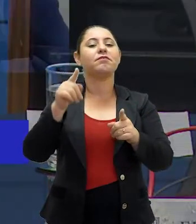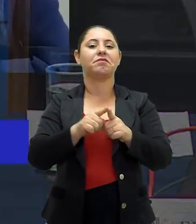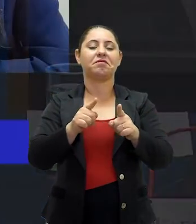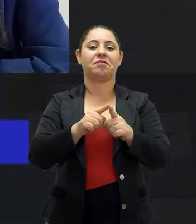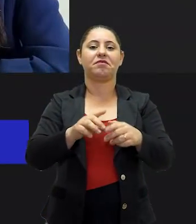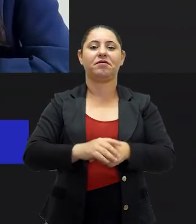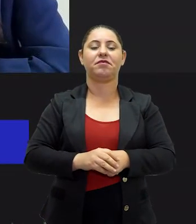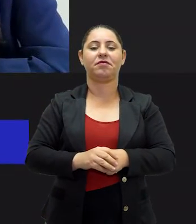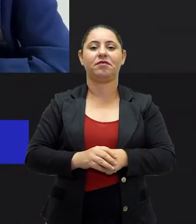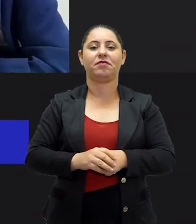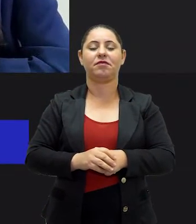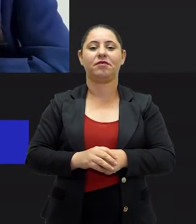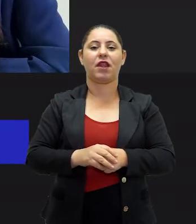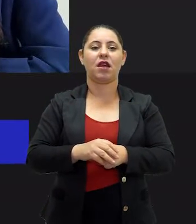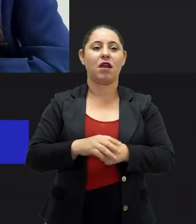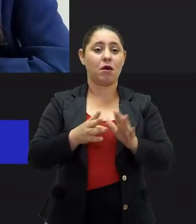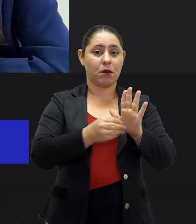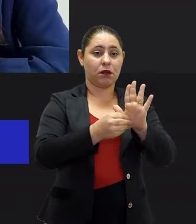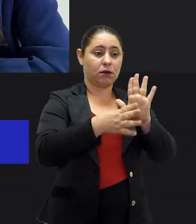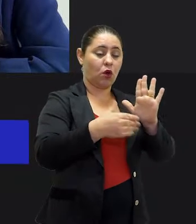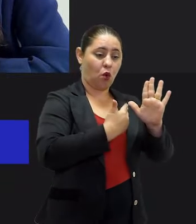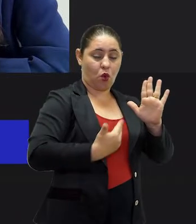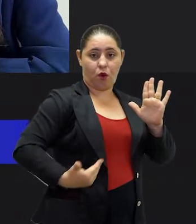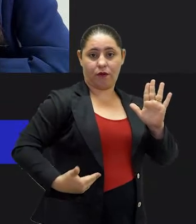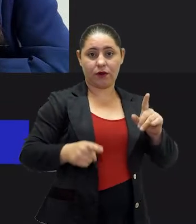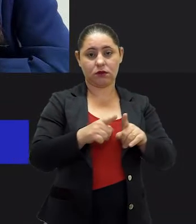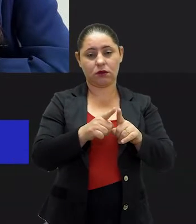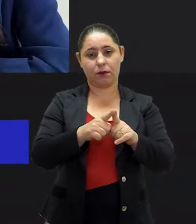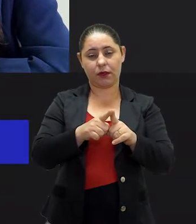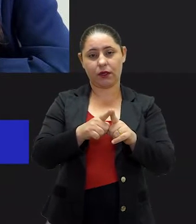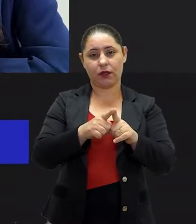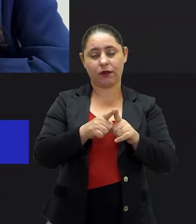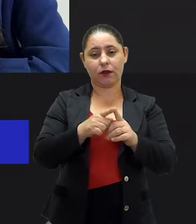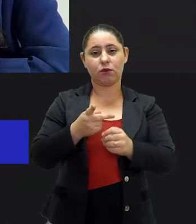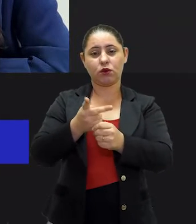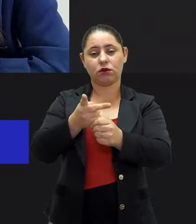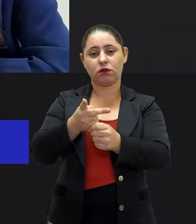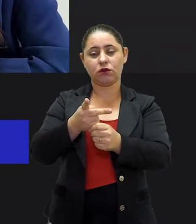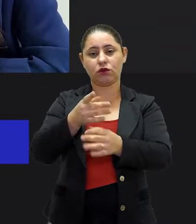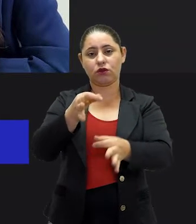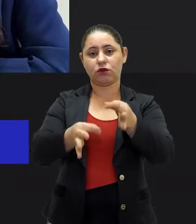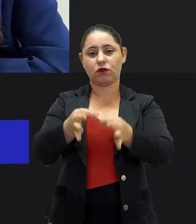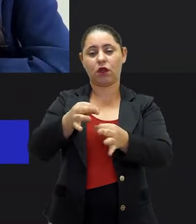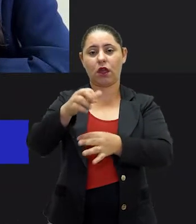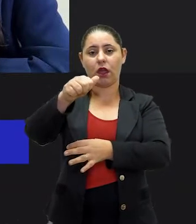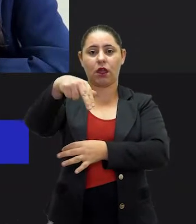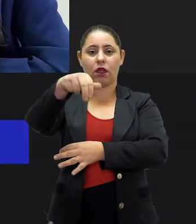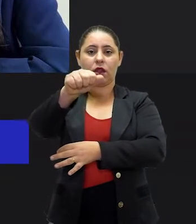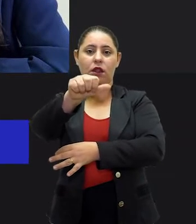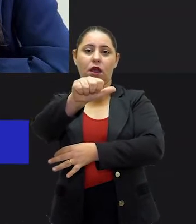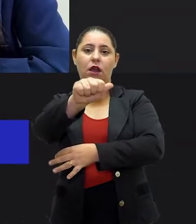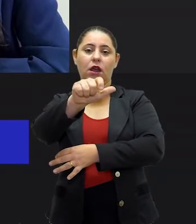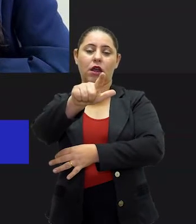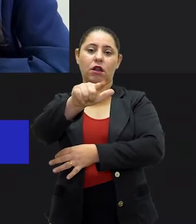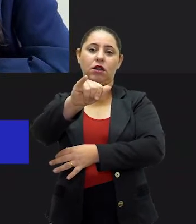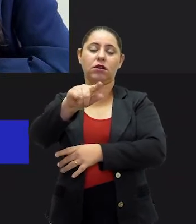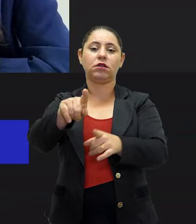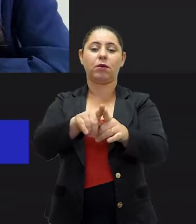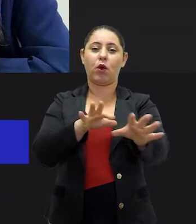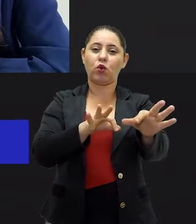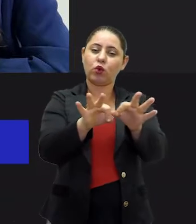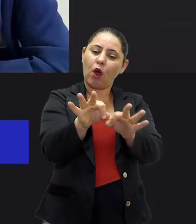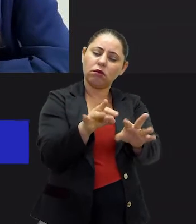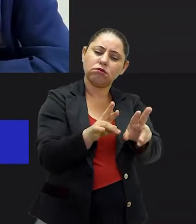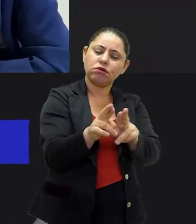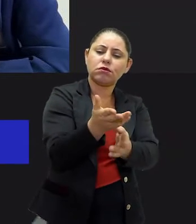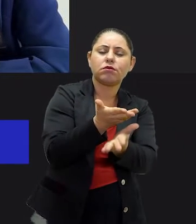importante também para encaminhar ao governo, à Procuradoria Jurídica, em nome da doutora Ana Ali, fizemos os